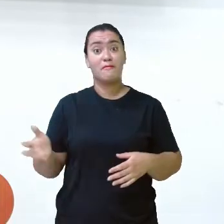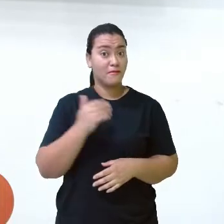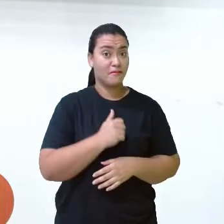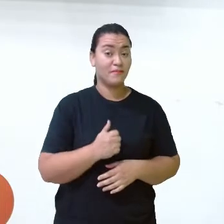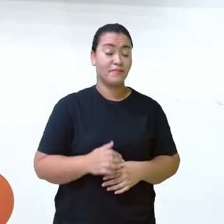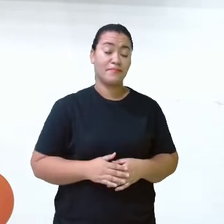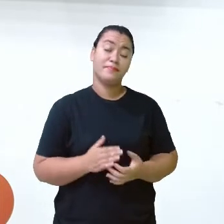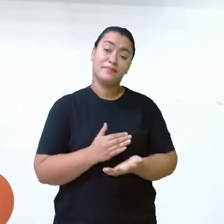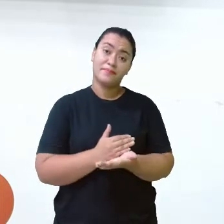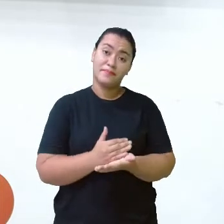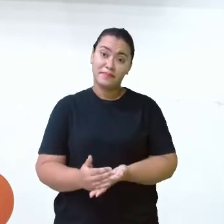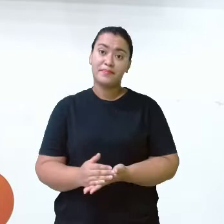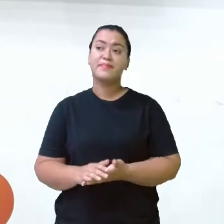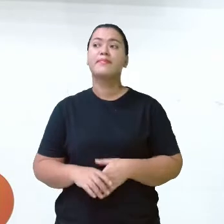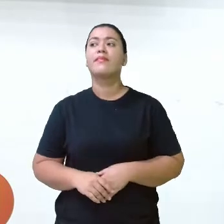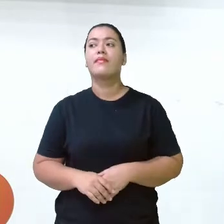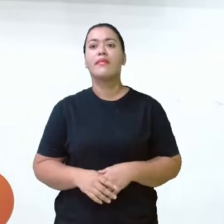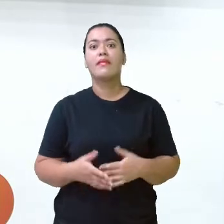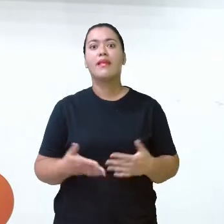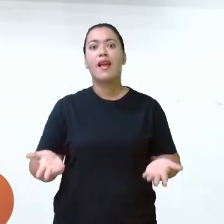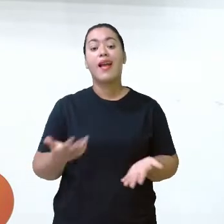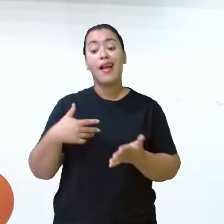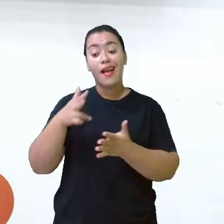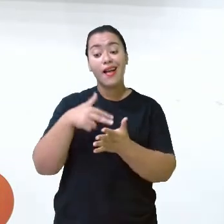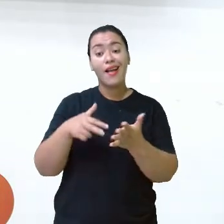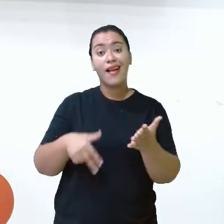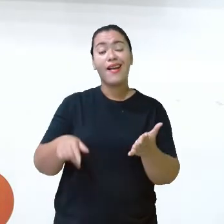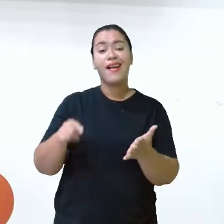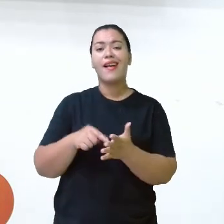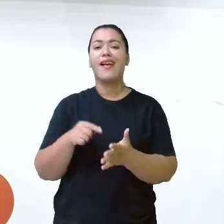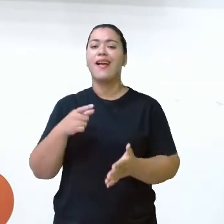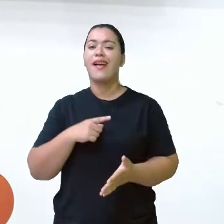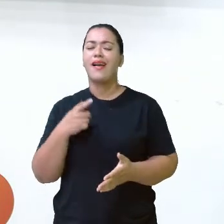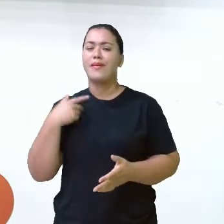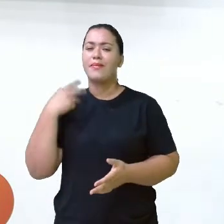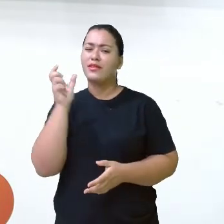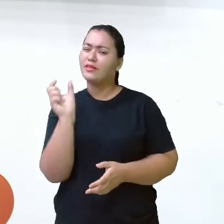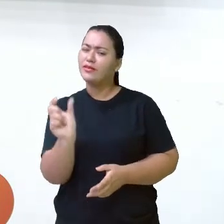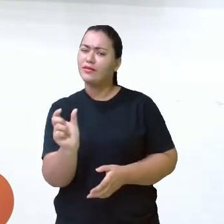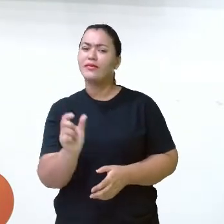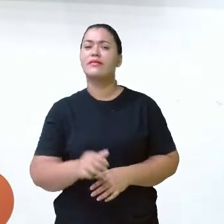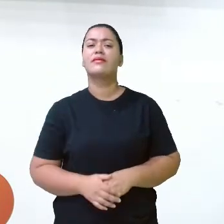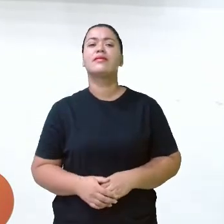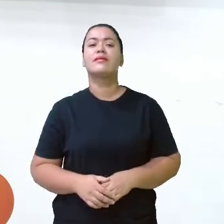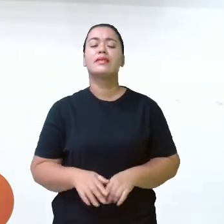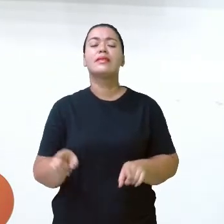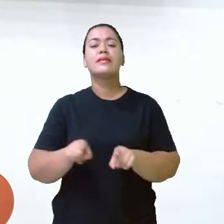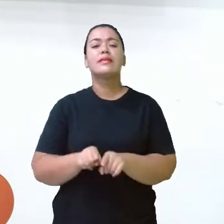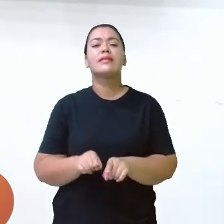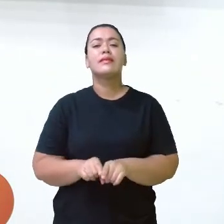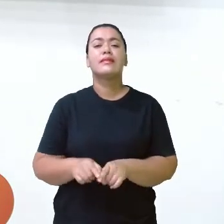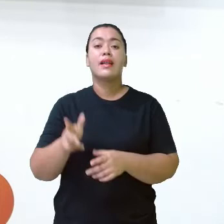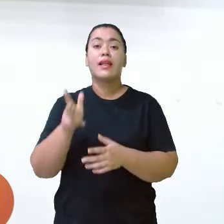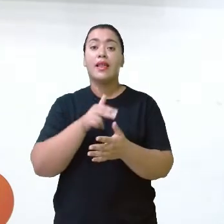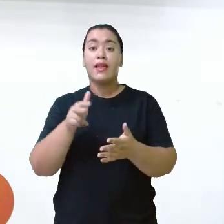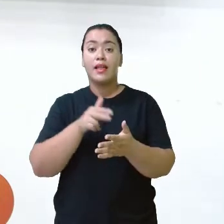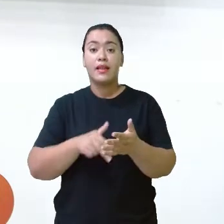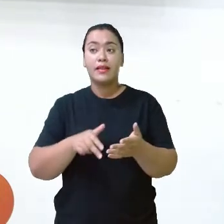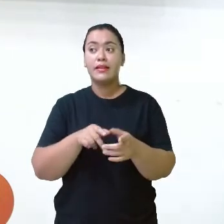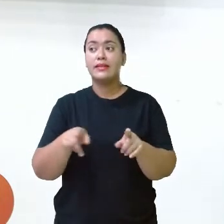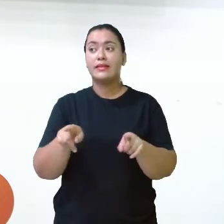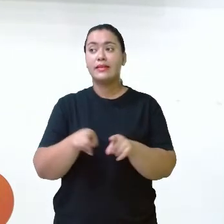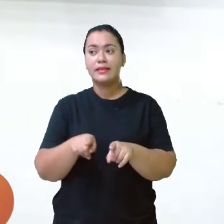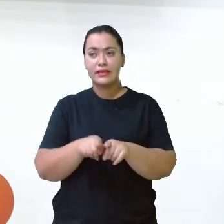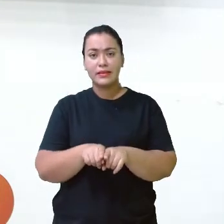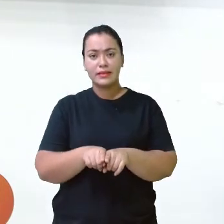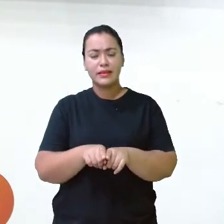começar com a nossa musiquinha na hora da leitura. A gente vai ler, mas também a gente vai